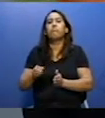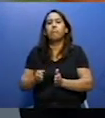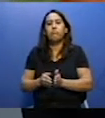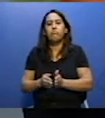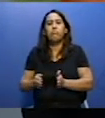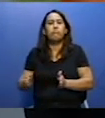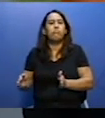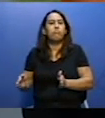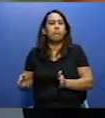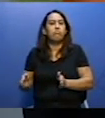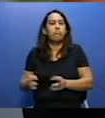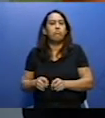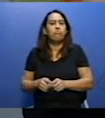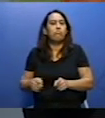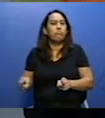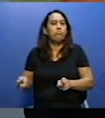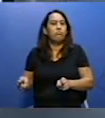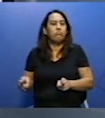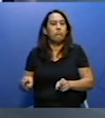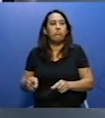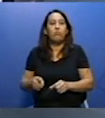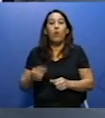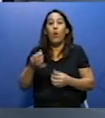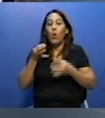essas três imagens.